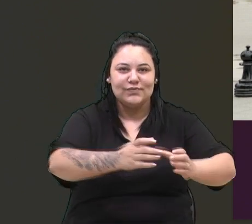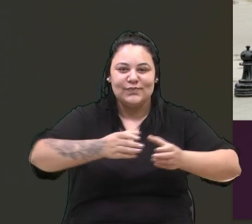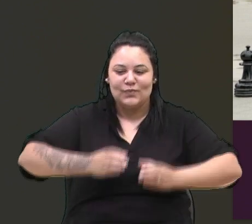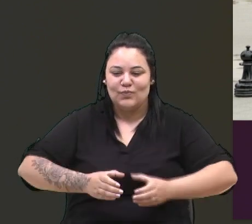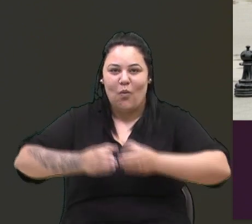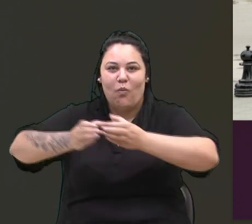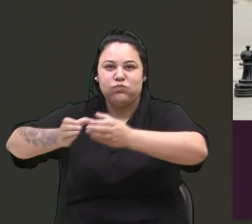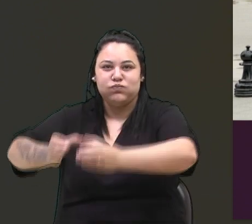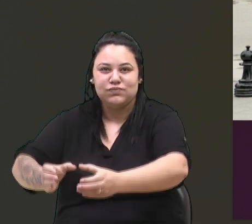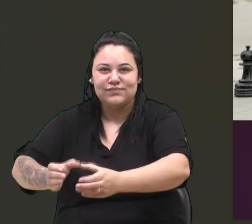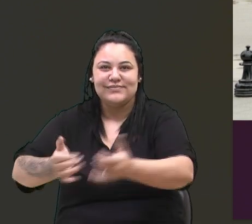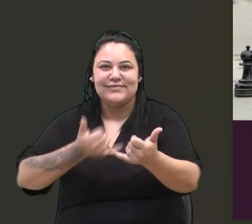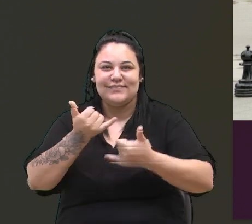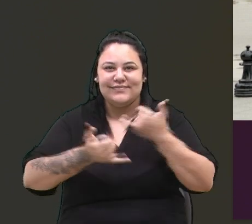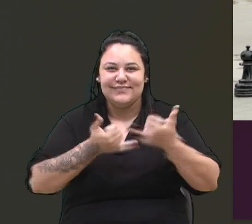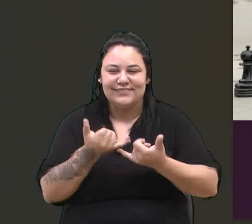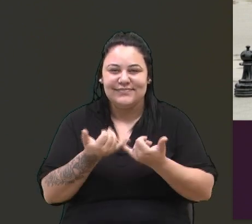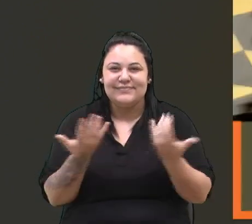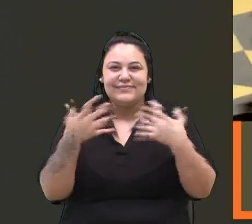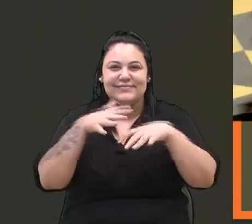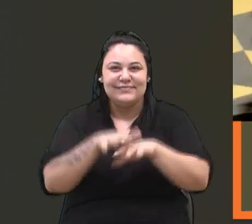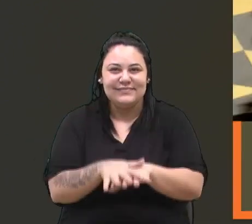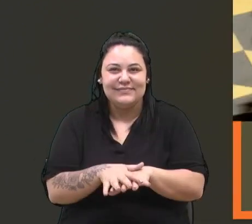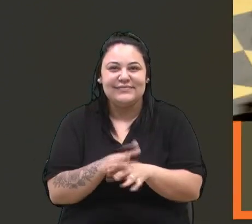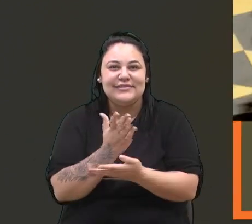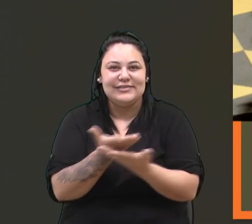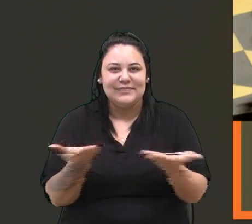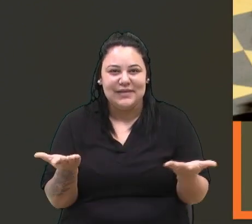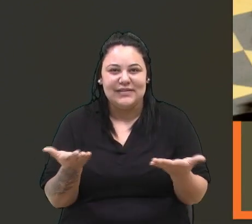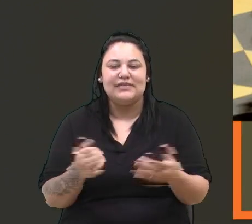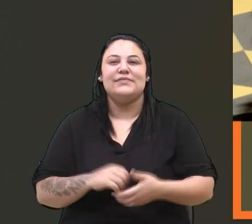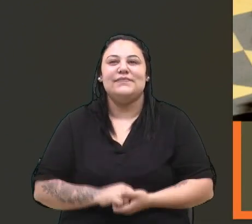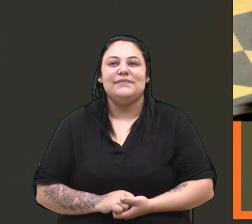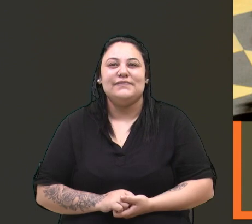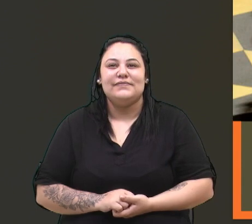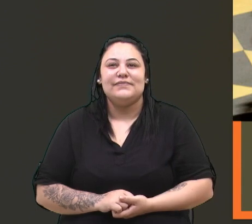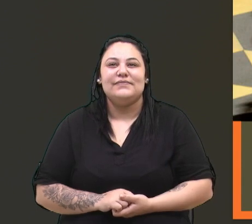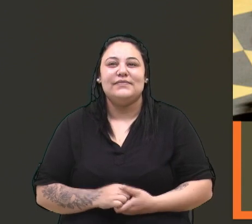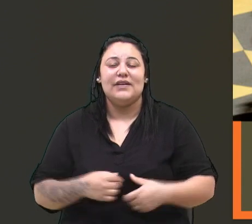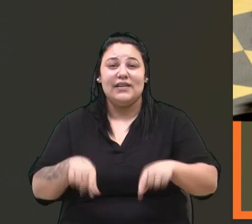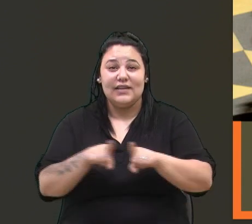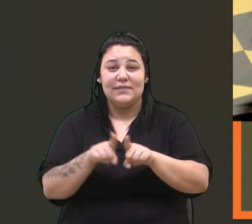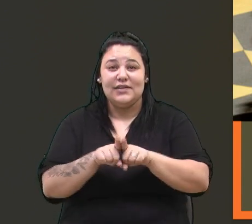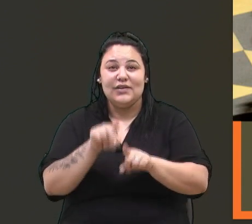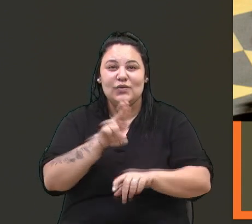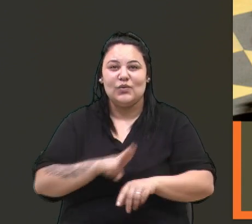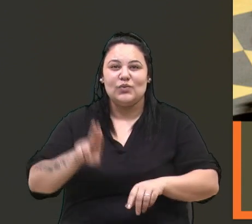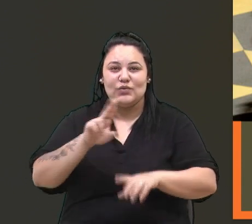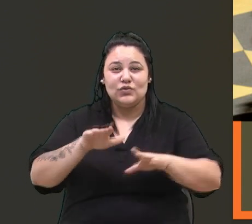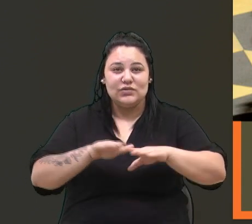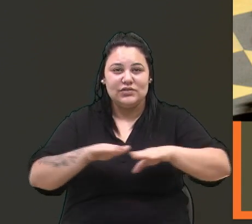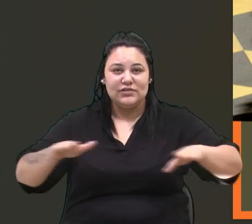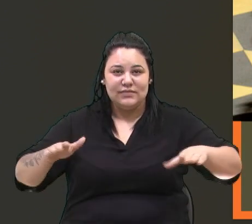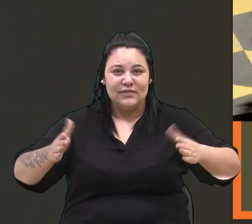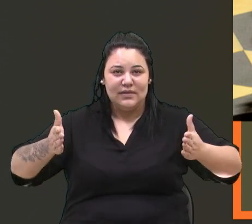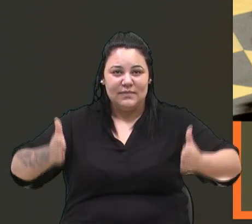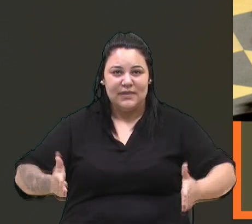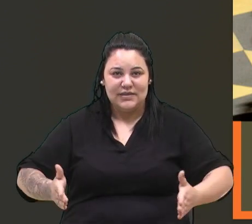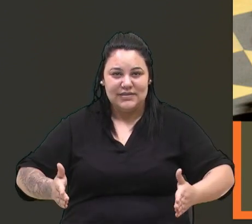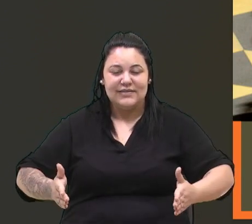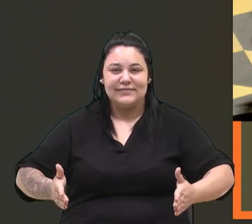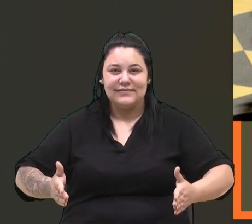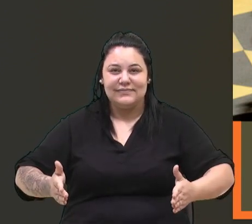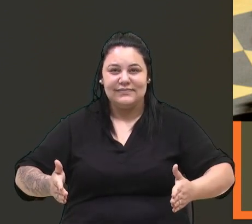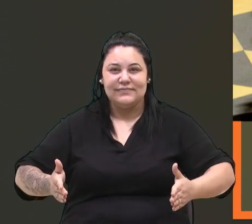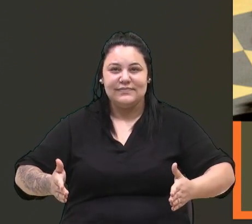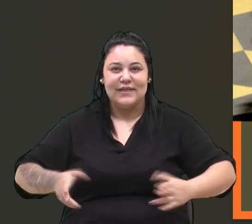brincam e se integram nesses espaços. E também o uso de mesas, né, que